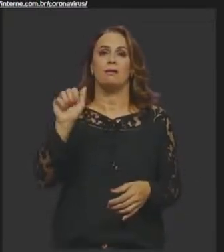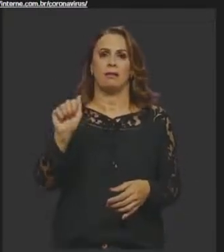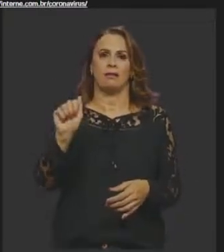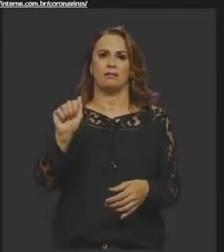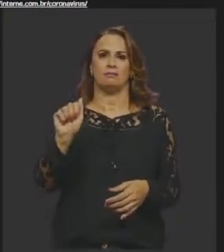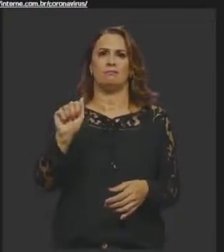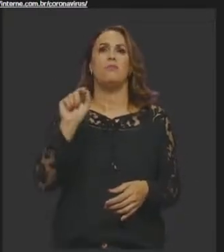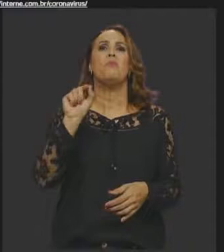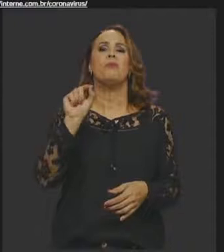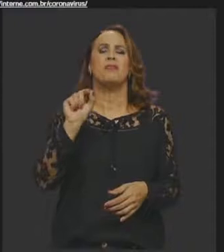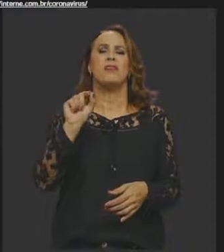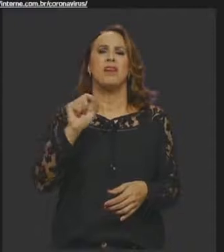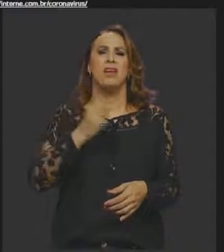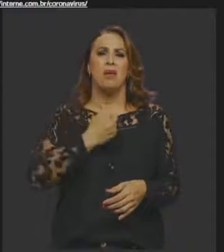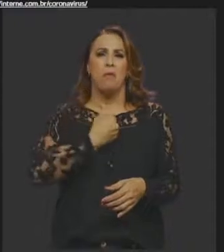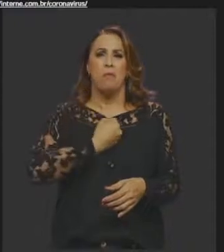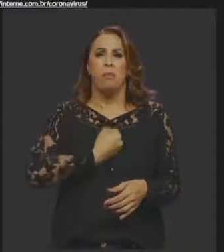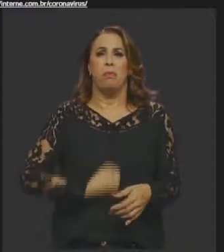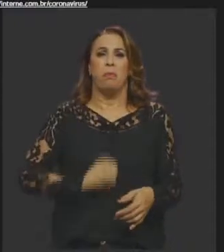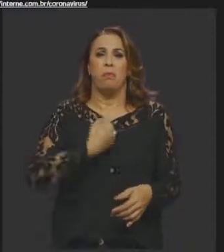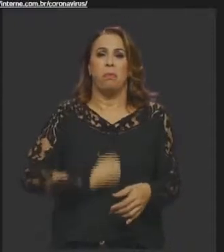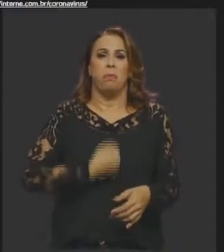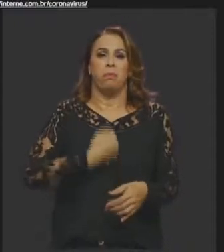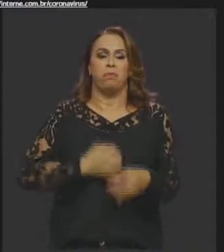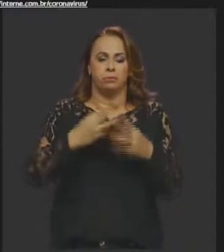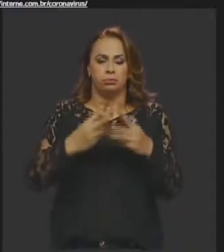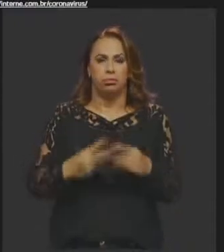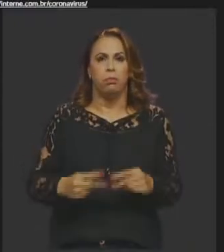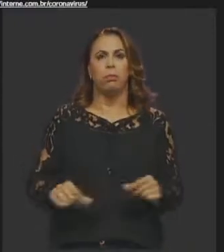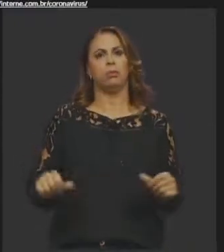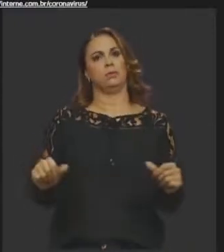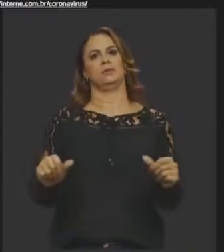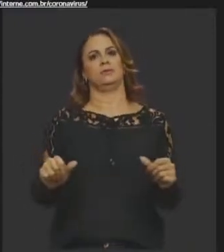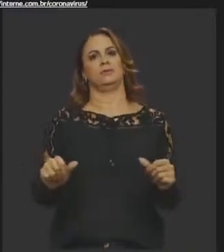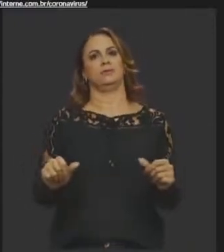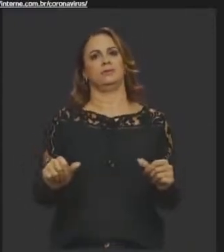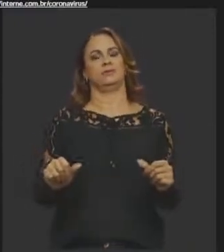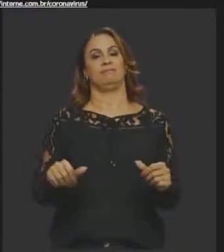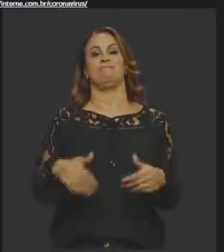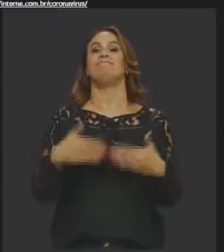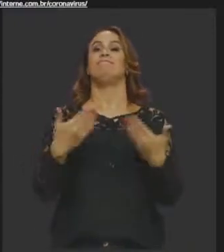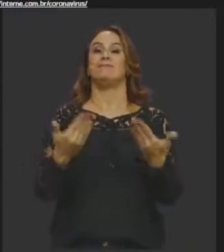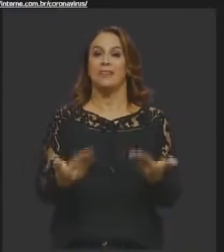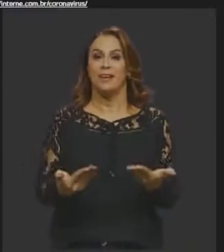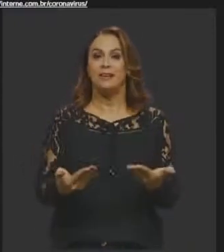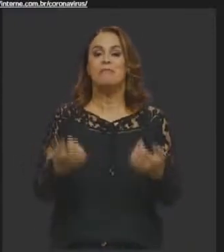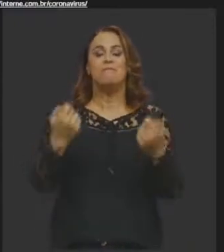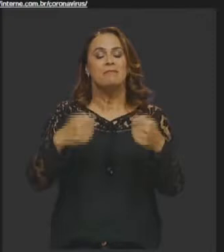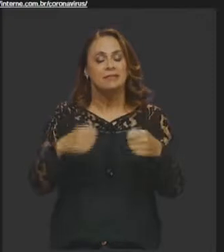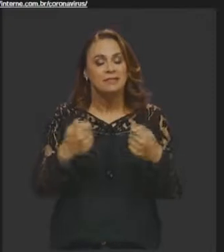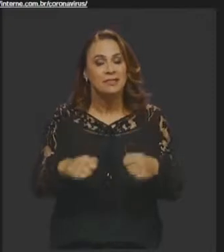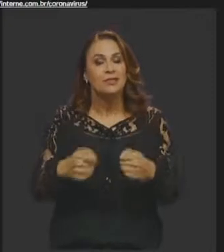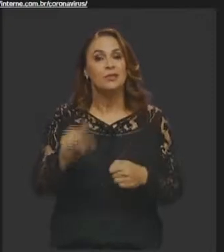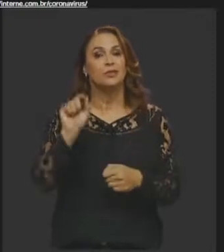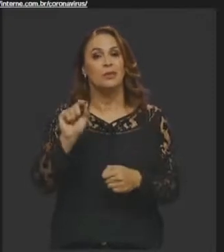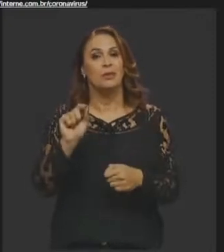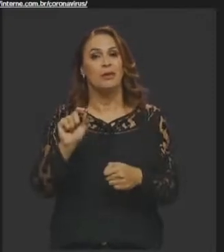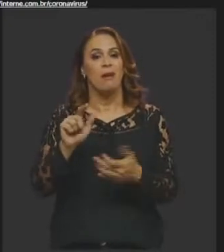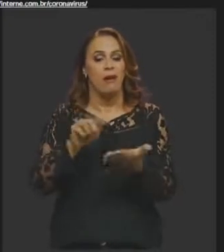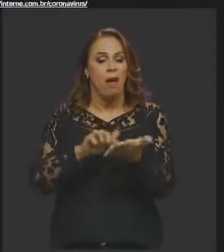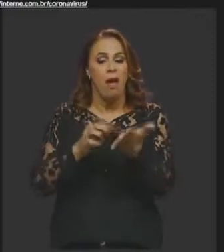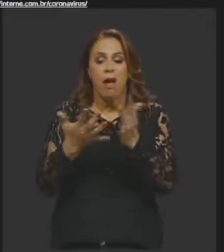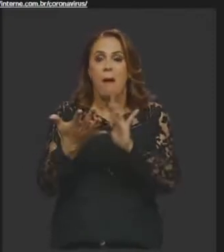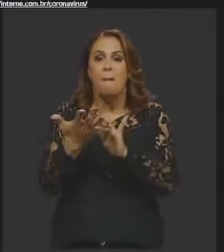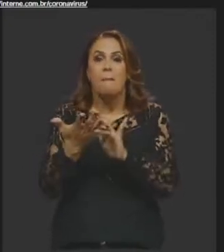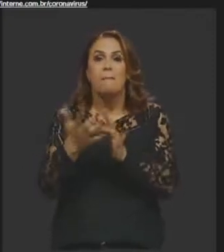ela vai ser transmitida através dessa bactéria. Então, por isso, é necessário a higiene das mãos, é necessário ter